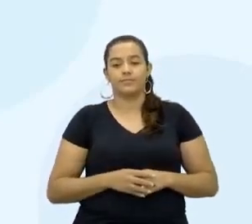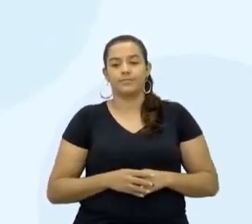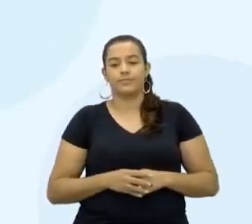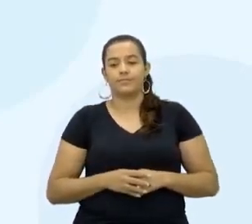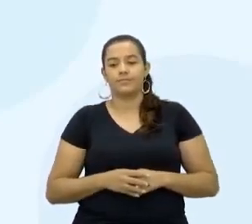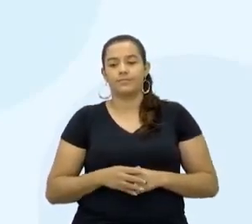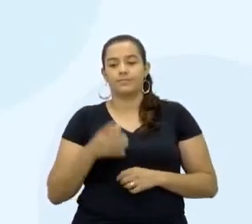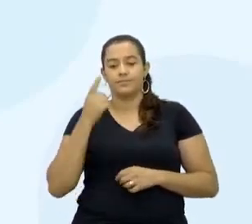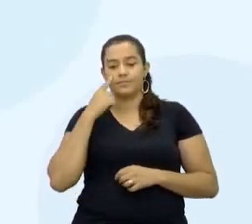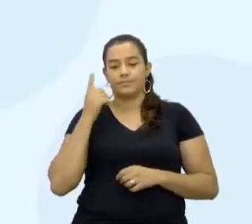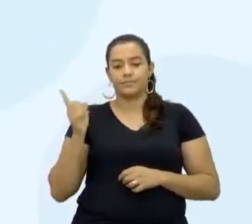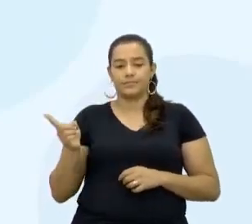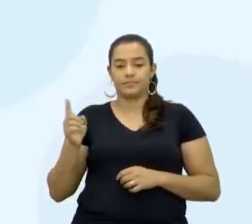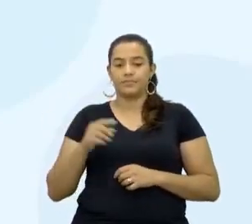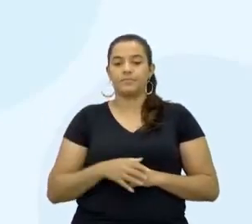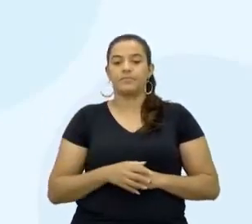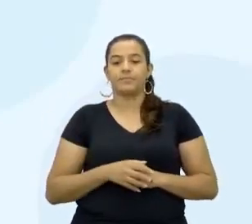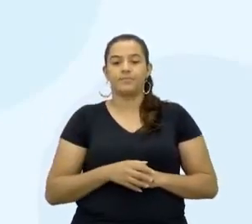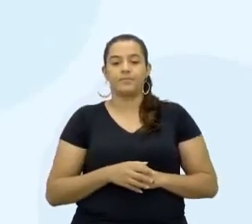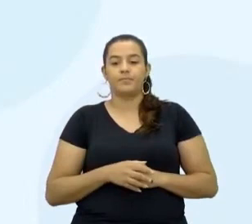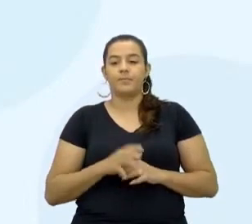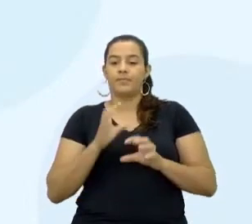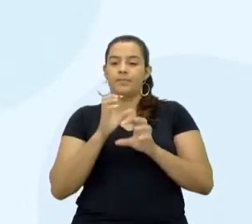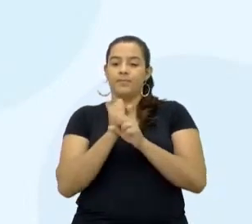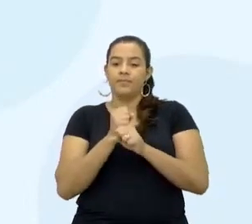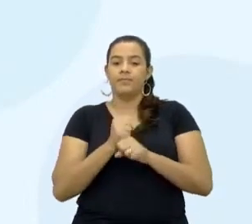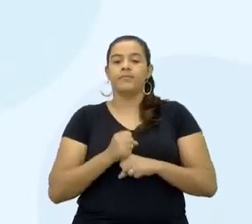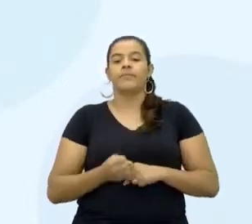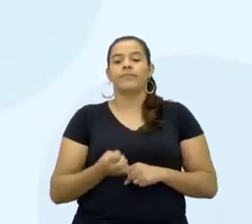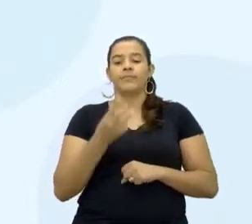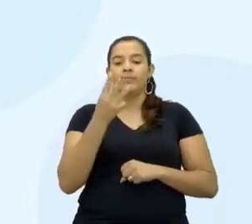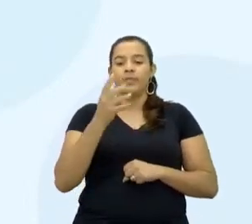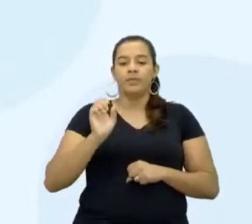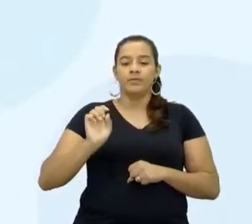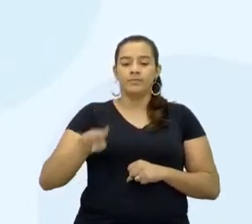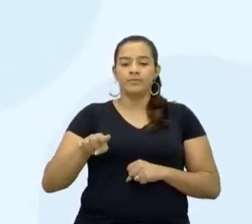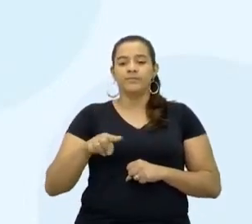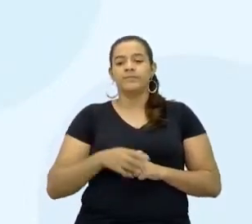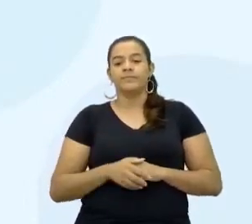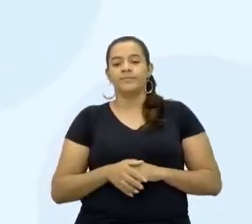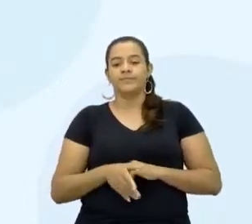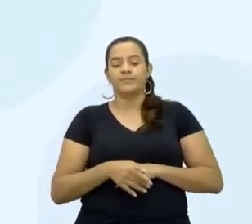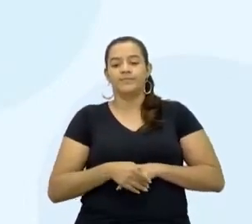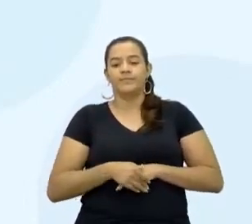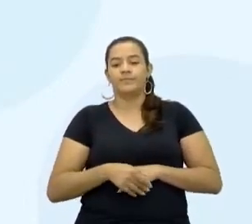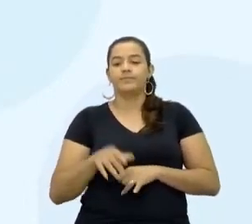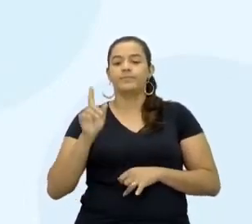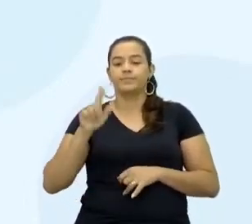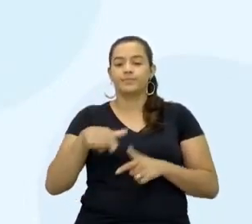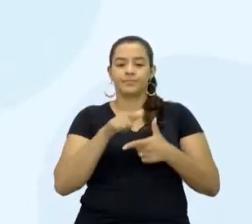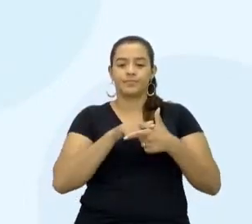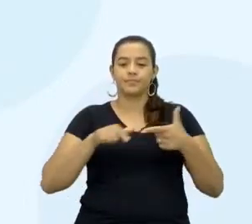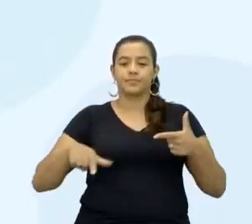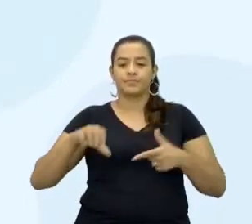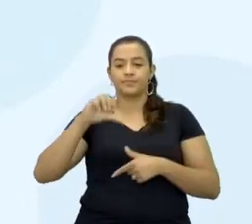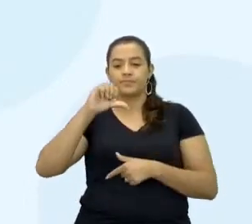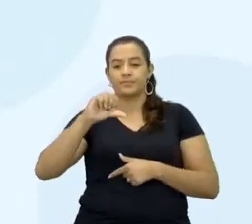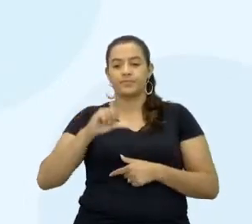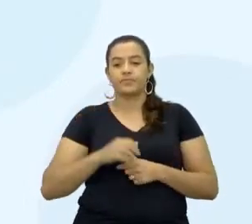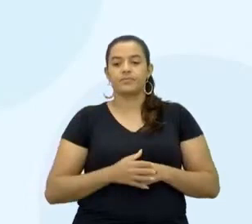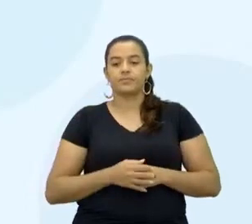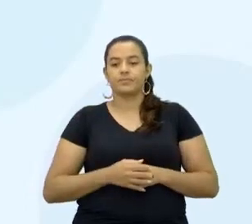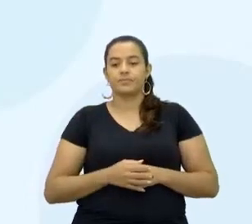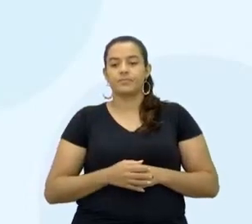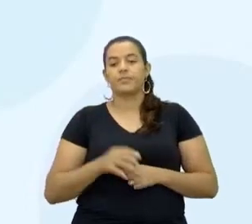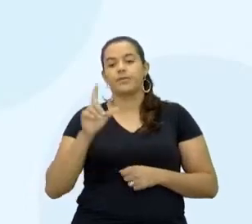inverte essa segunda aqui. E aí faz a continha, né? Vai dar 3.000 dividido por 9, o resultado já vai